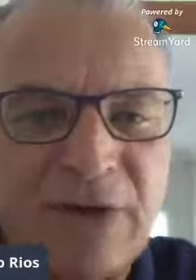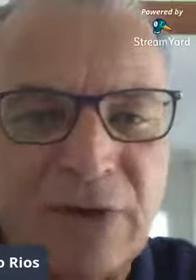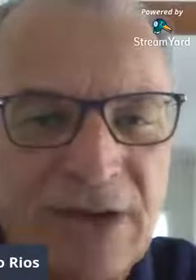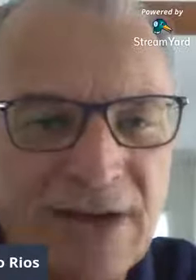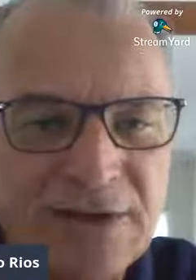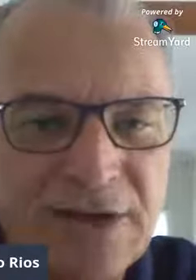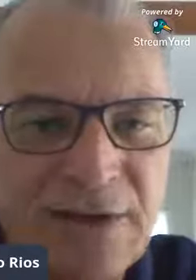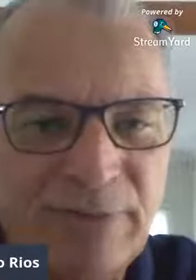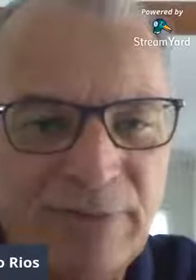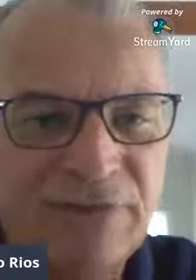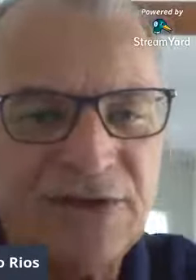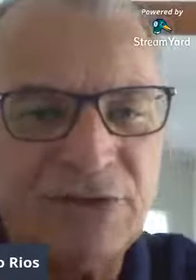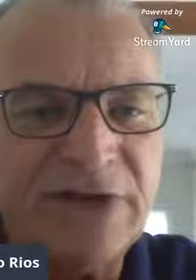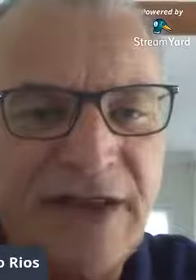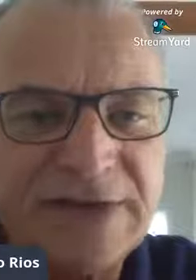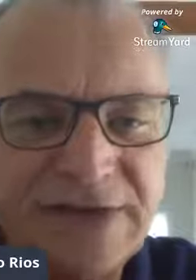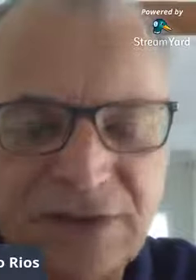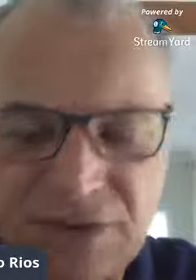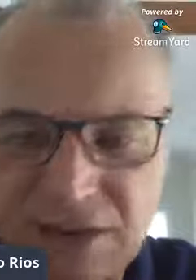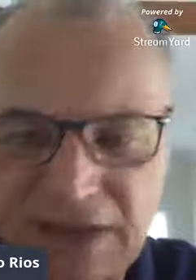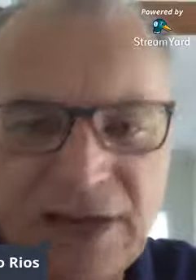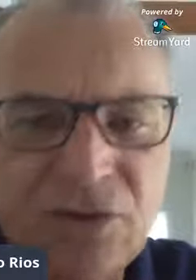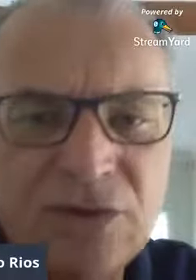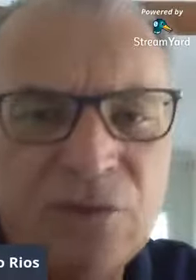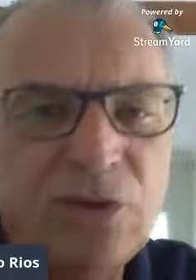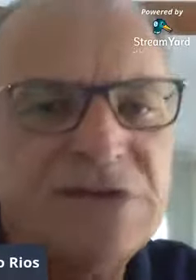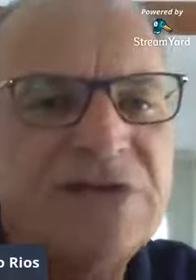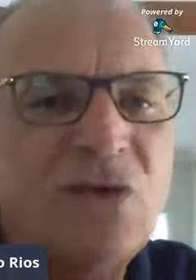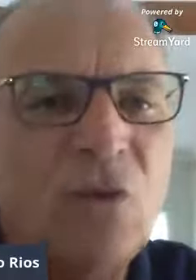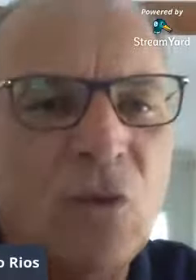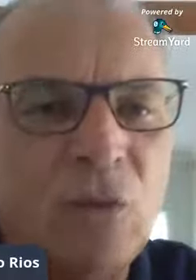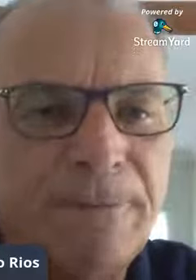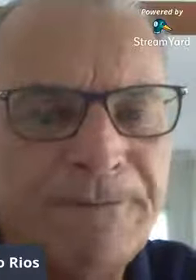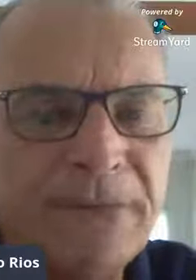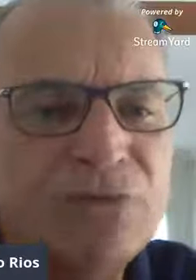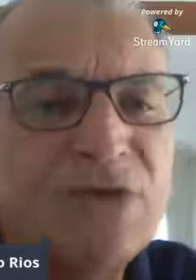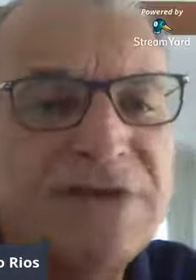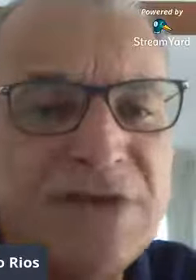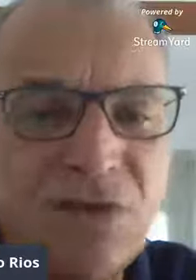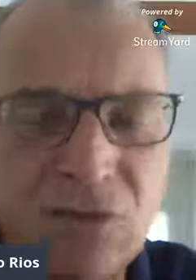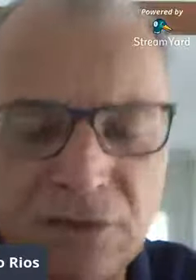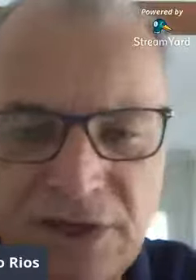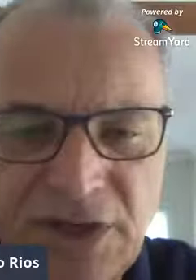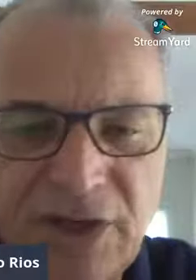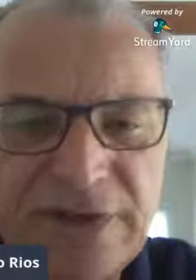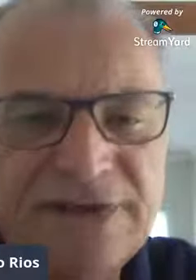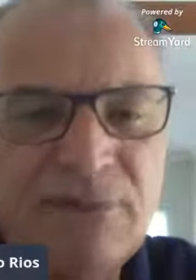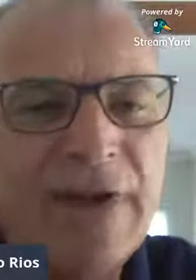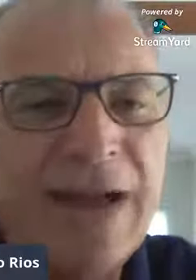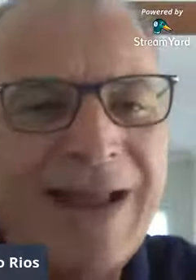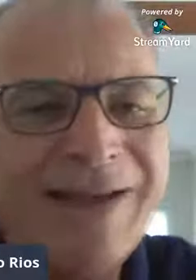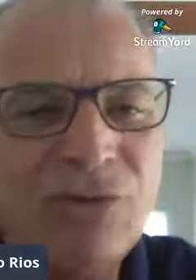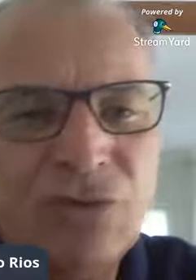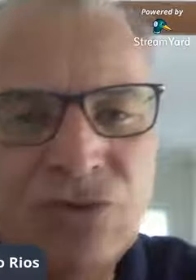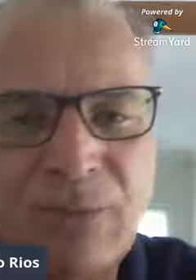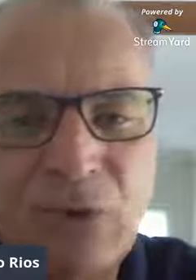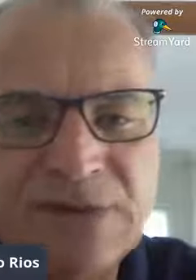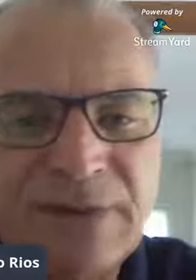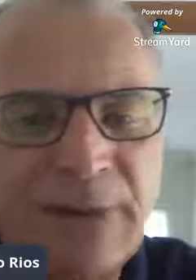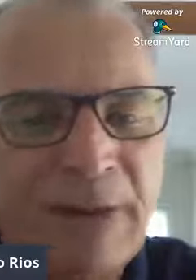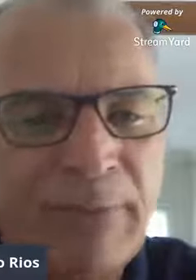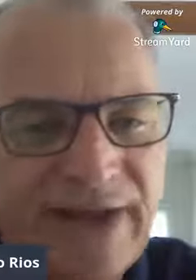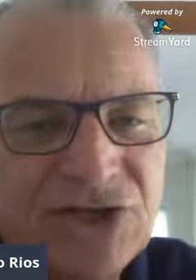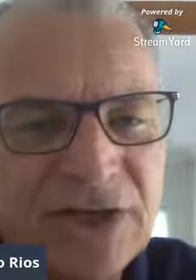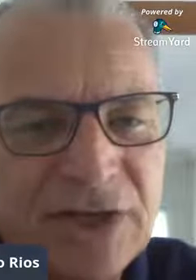a melhorar. Para você ter uma ideia, Cid, lá em 2005, eu recebi o relato de uma